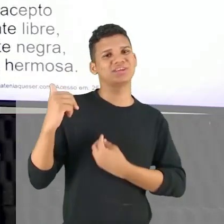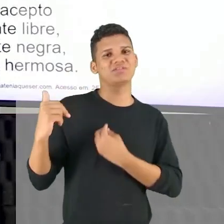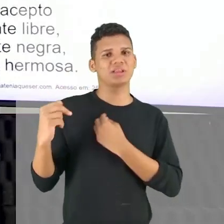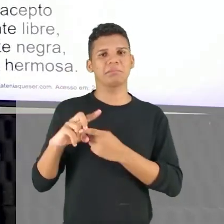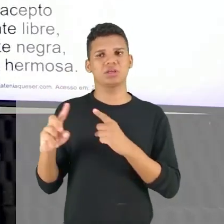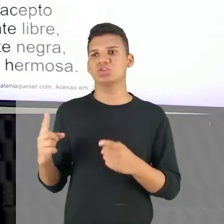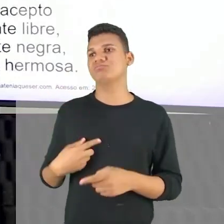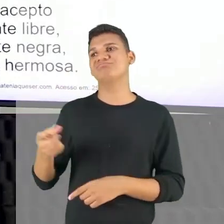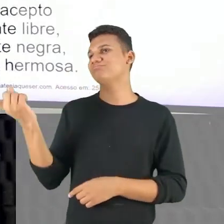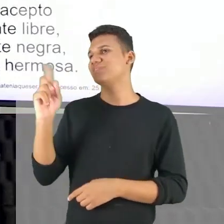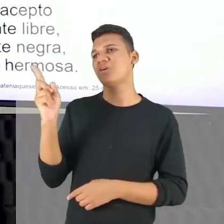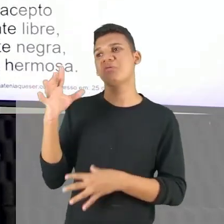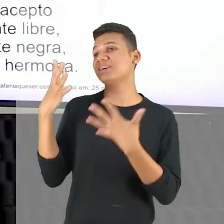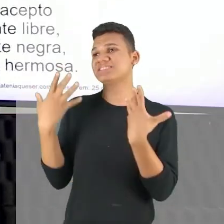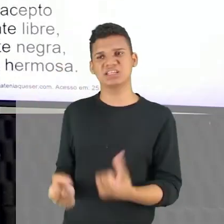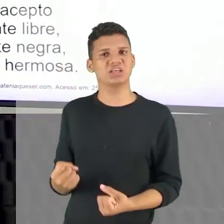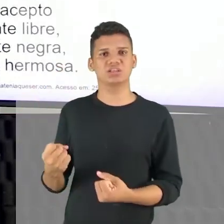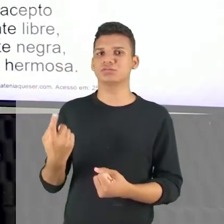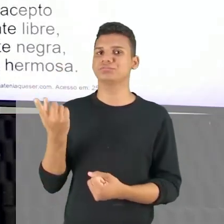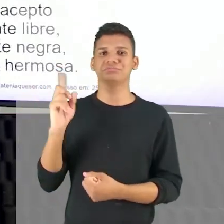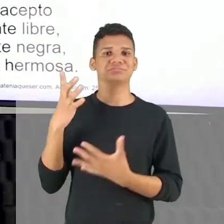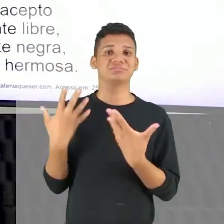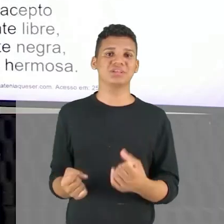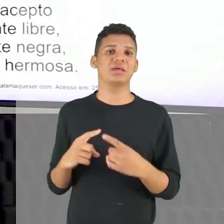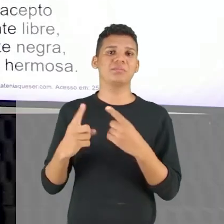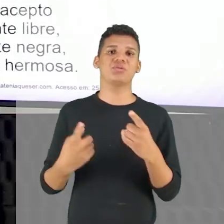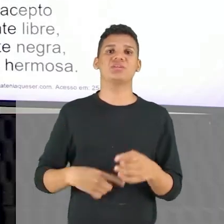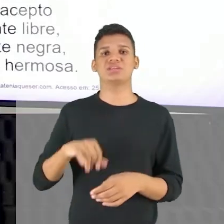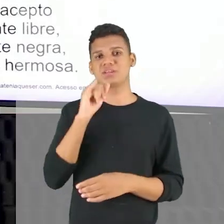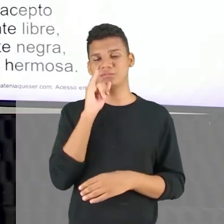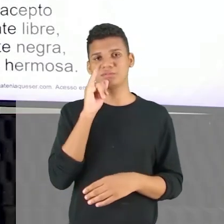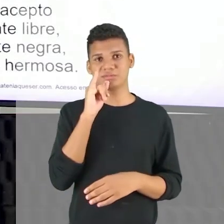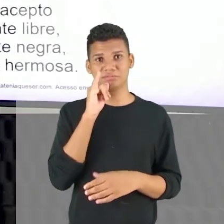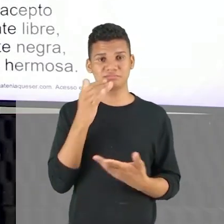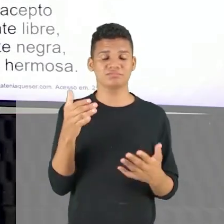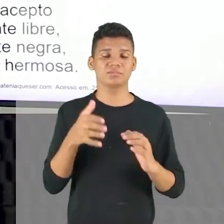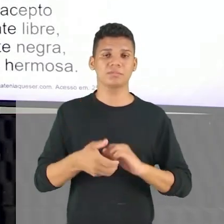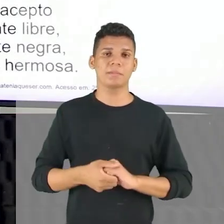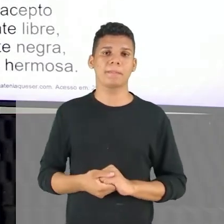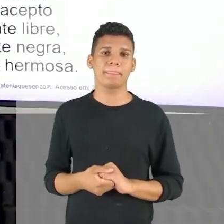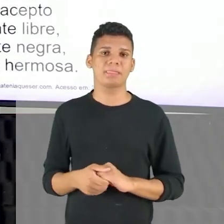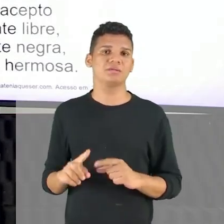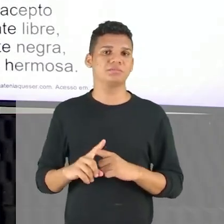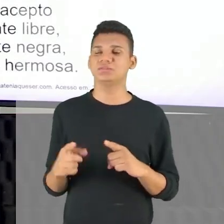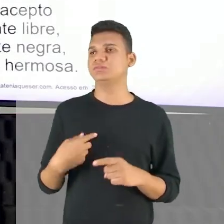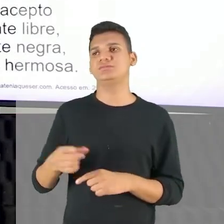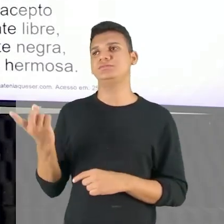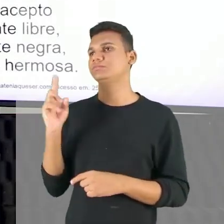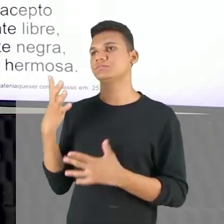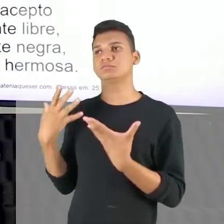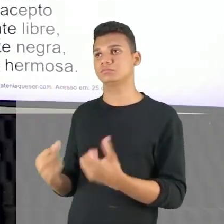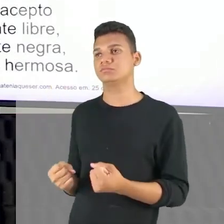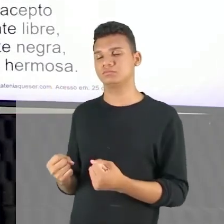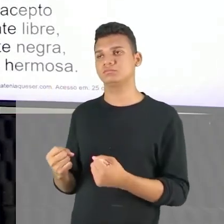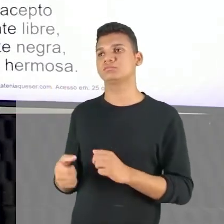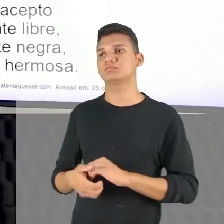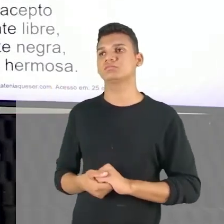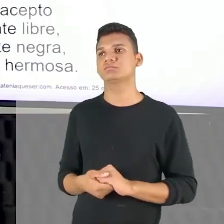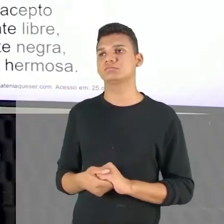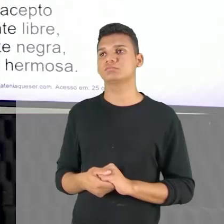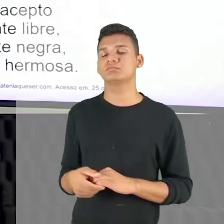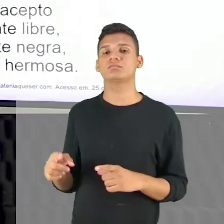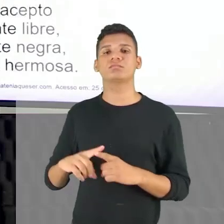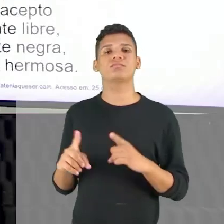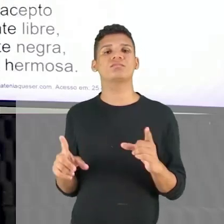nego absolutamente a ser parte de los que callam. E eu me nego absolutamente